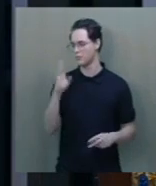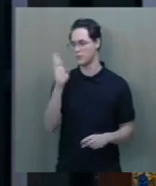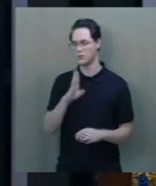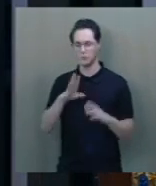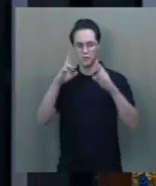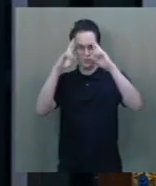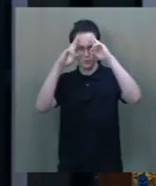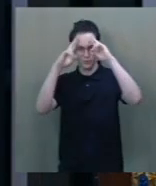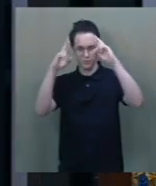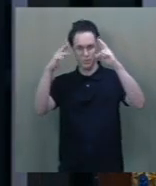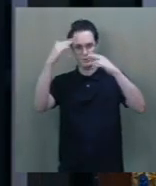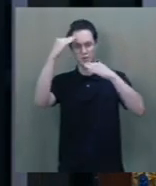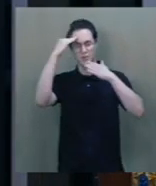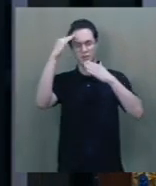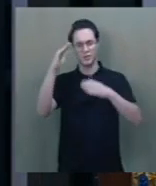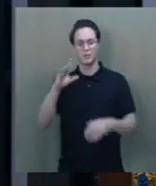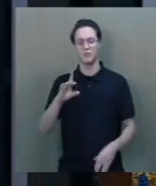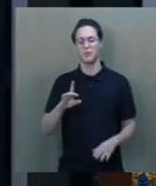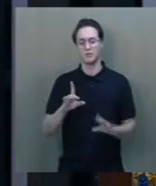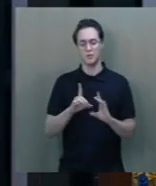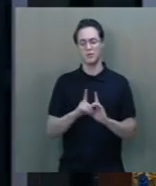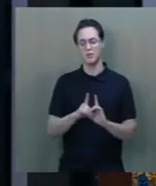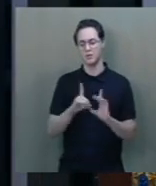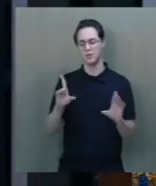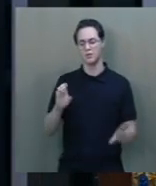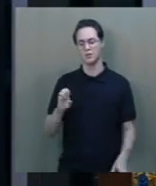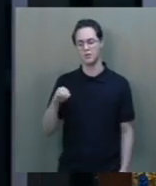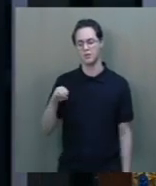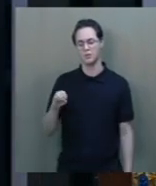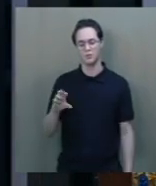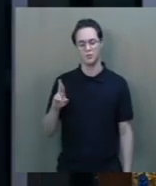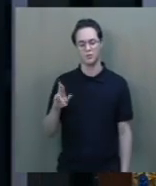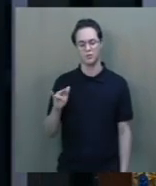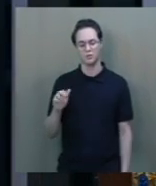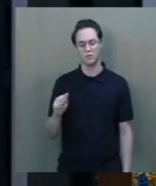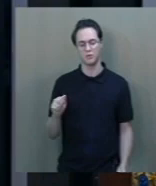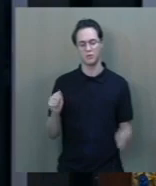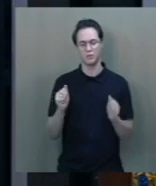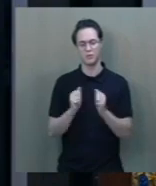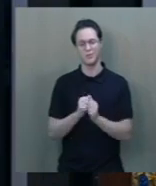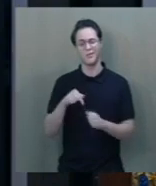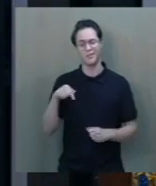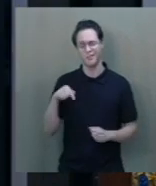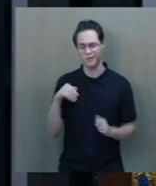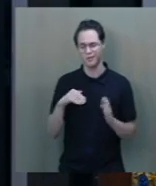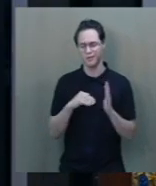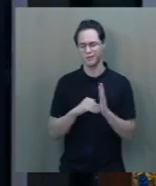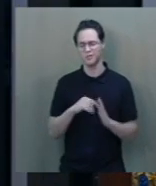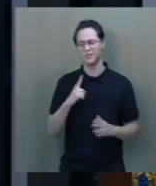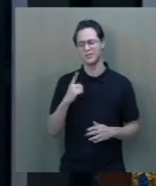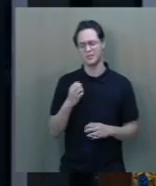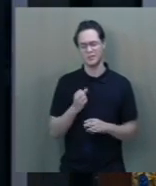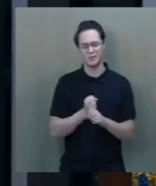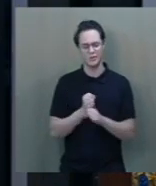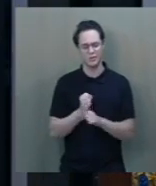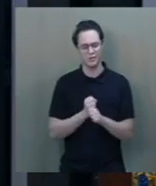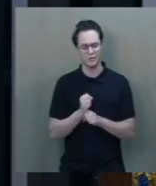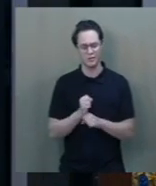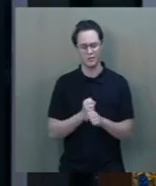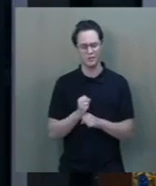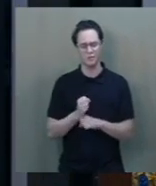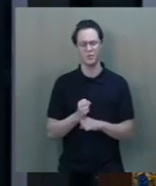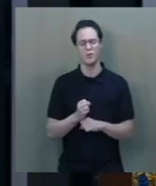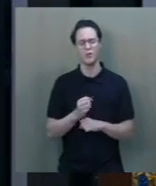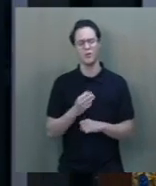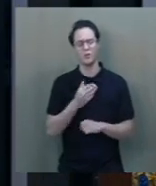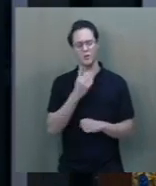conquistado. Agradeço à democracia por estar no Senado por 16 anos. Agradeço até aos